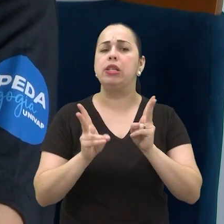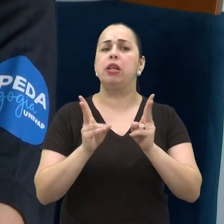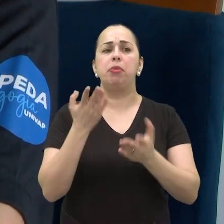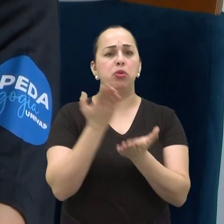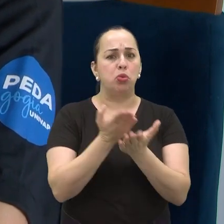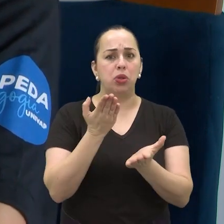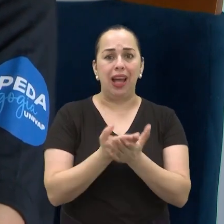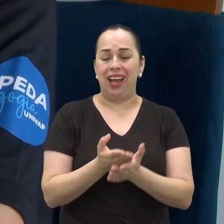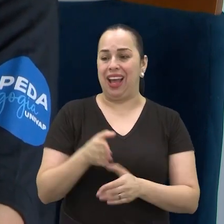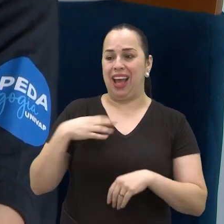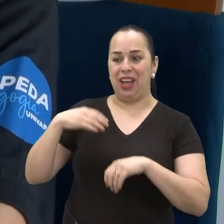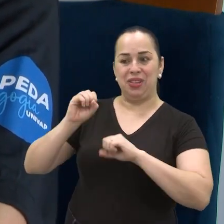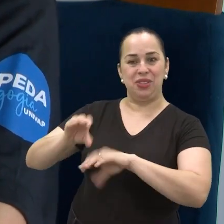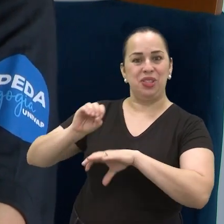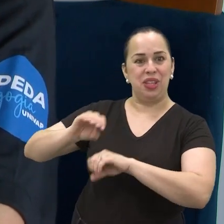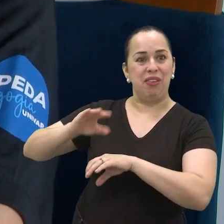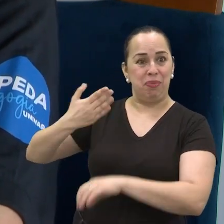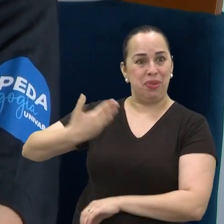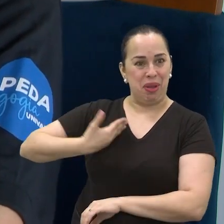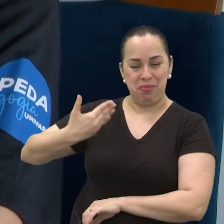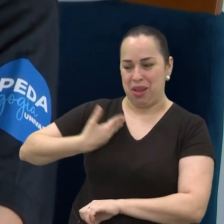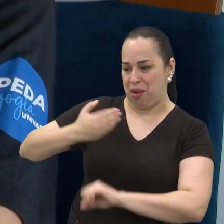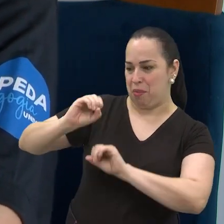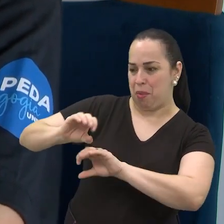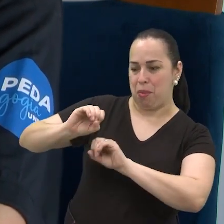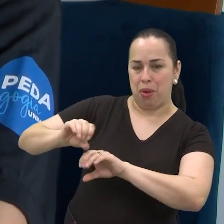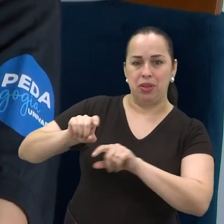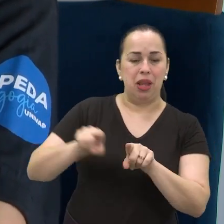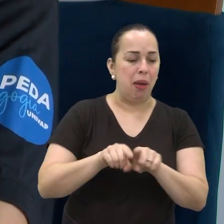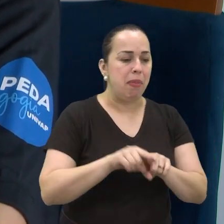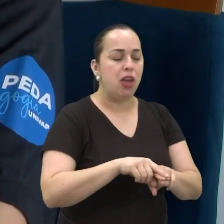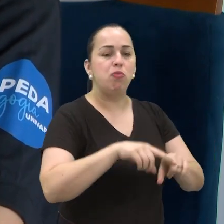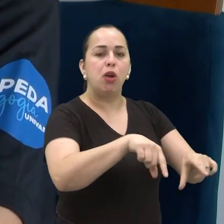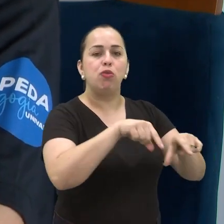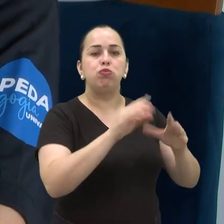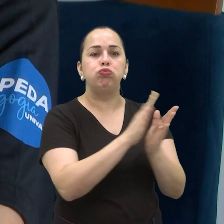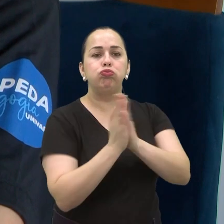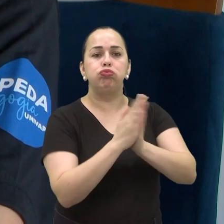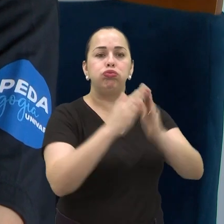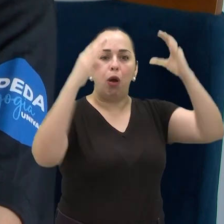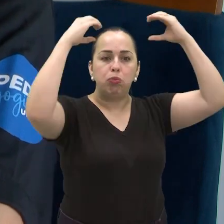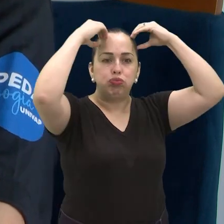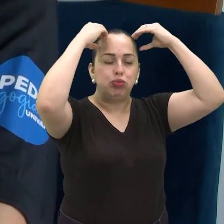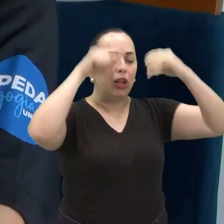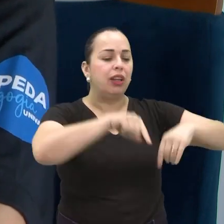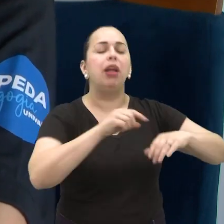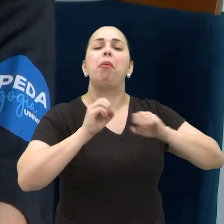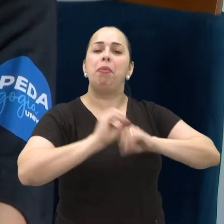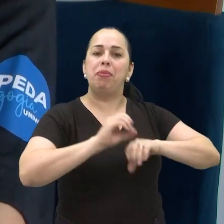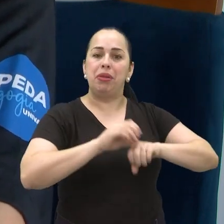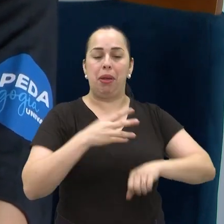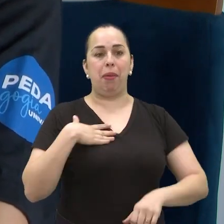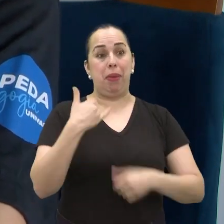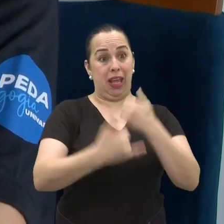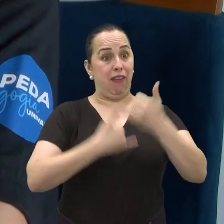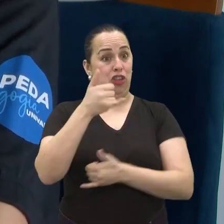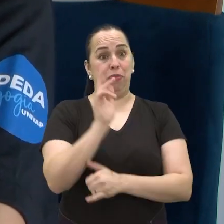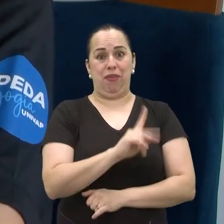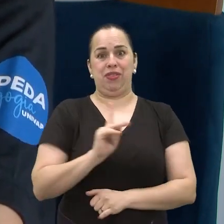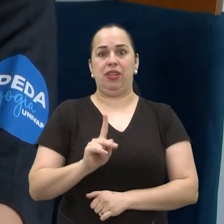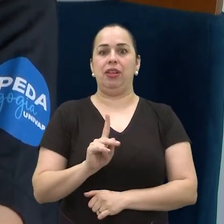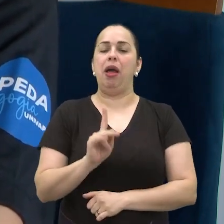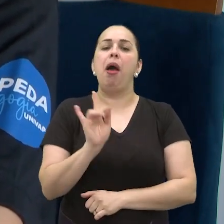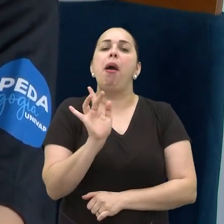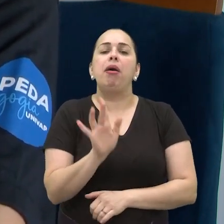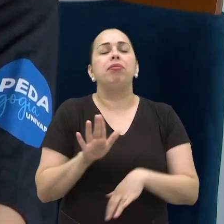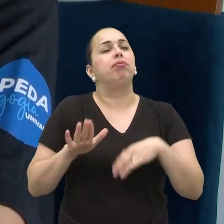bastante, sempre ensinava aos meus amigos na sala de aula, ensinava até os meus bichinhos de pelúcia em casa e brincava de professora, aquela coisa